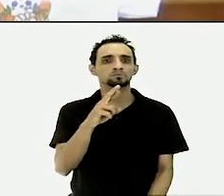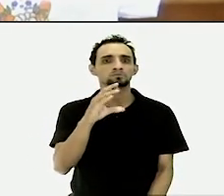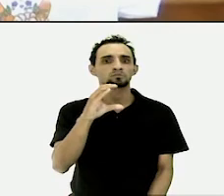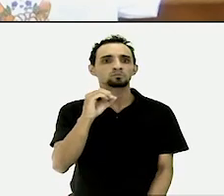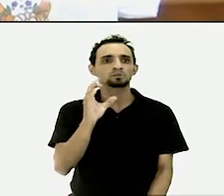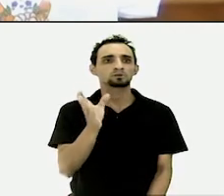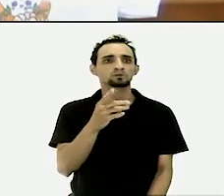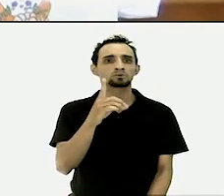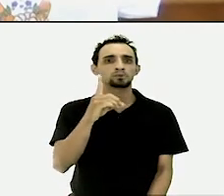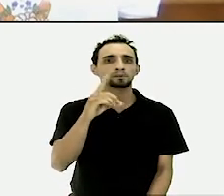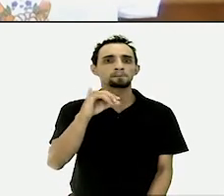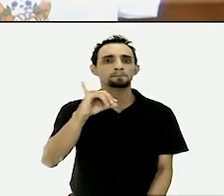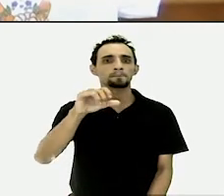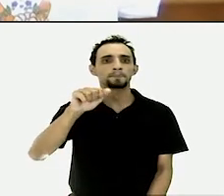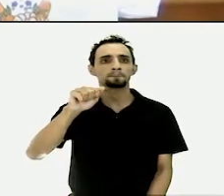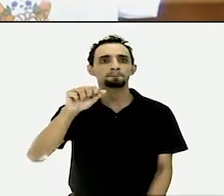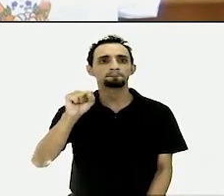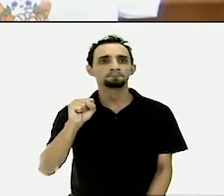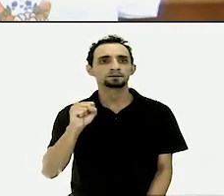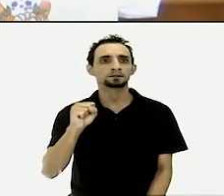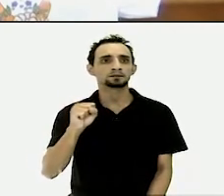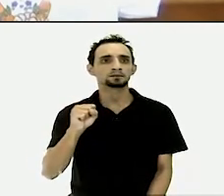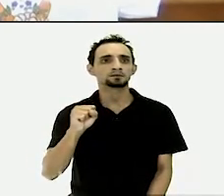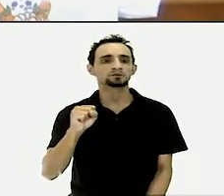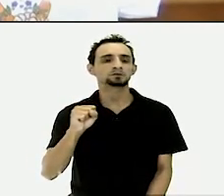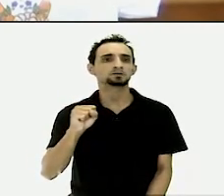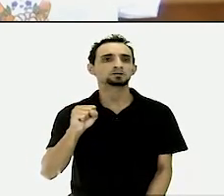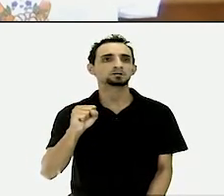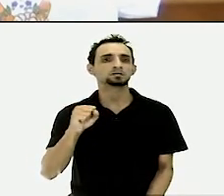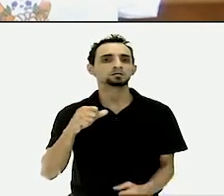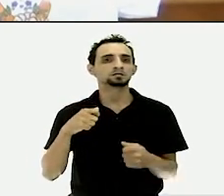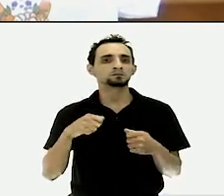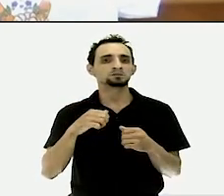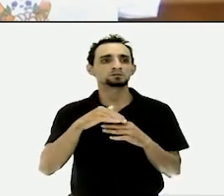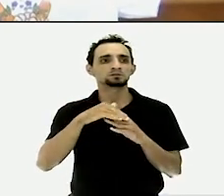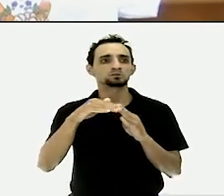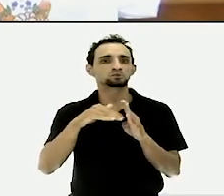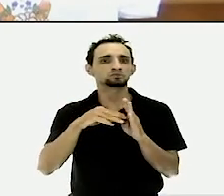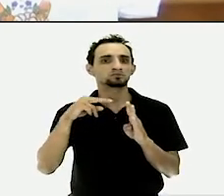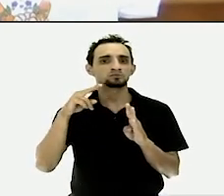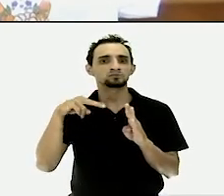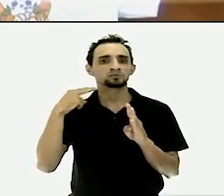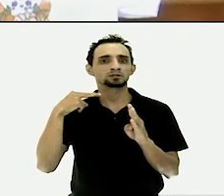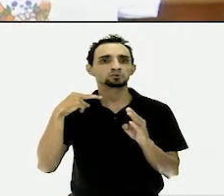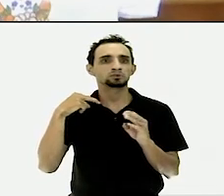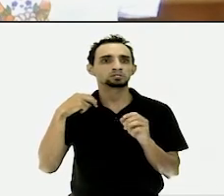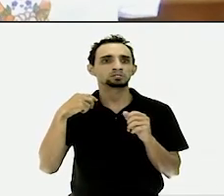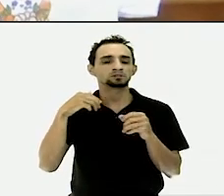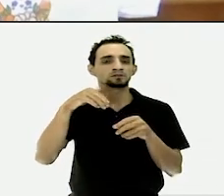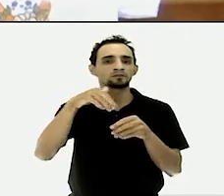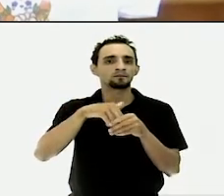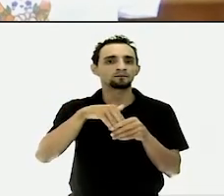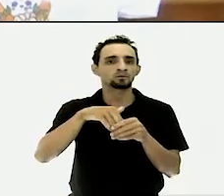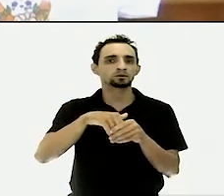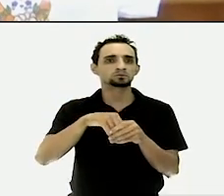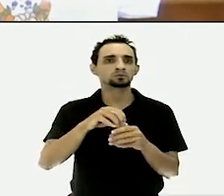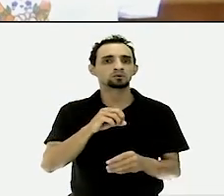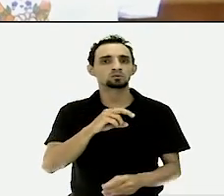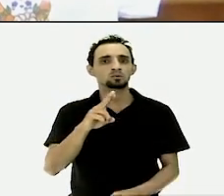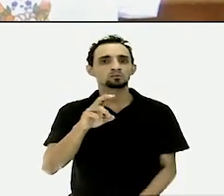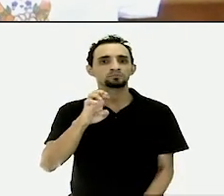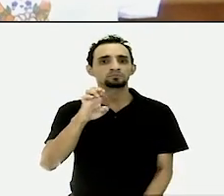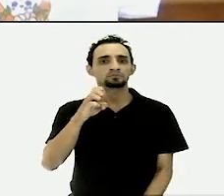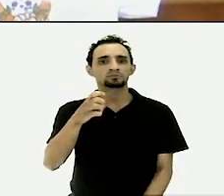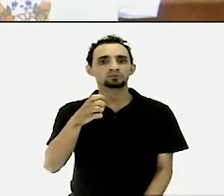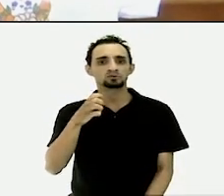presente objeto. Objeto, moção de repúdio sob número 12 de 2021, da vereadora Rosa Maria Padial Pereira